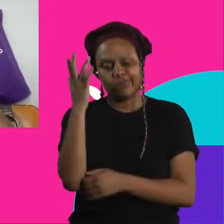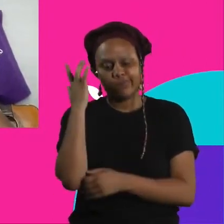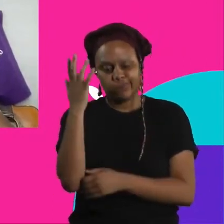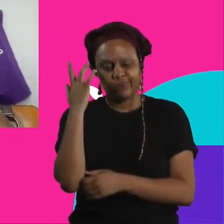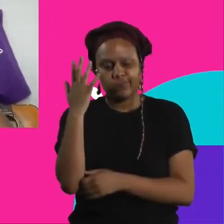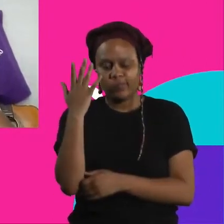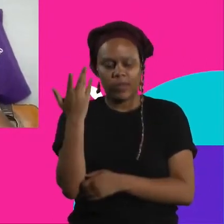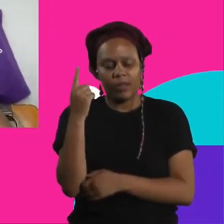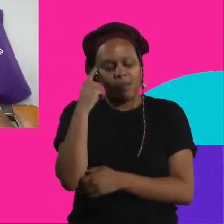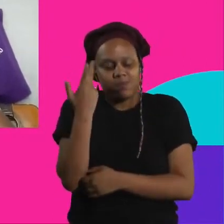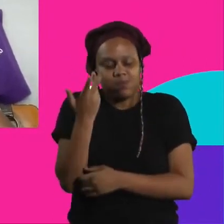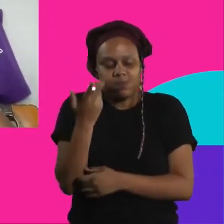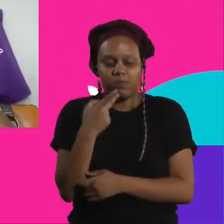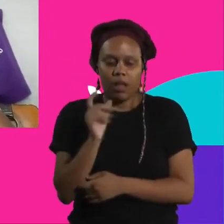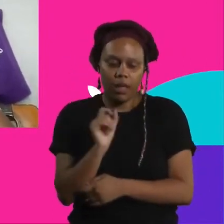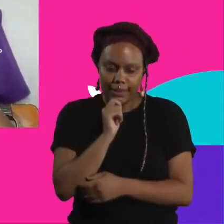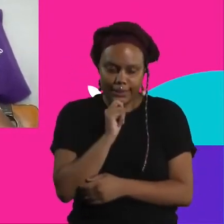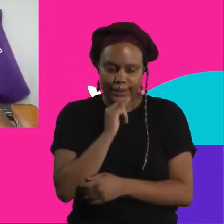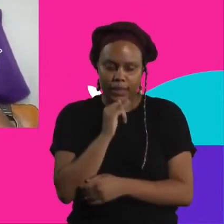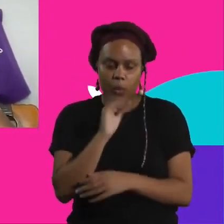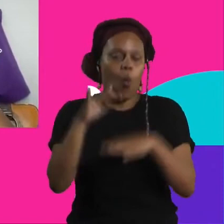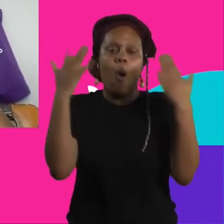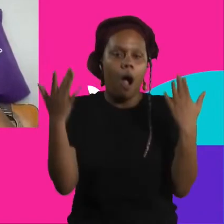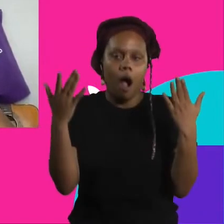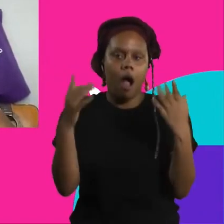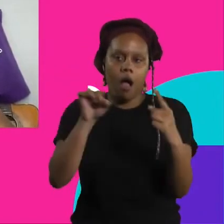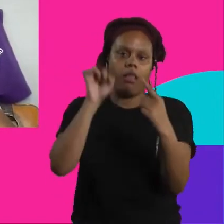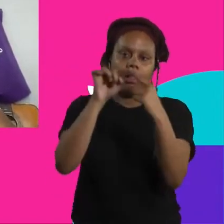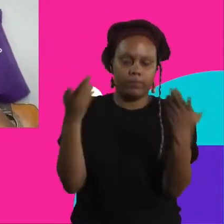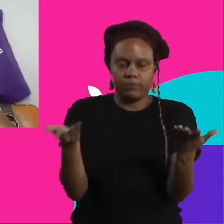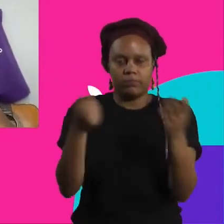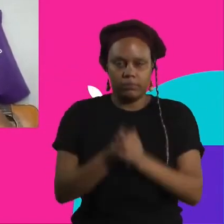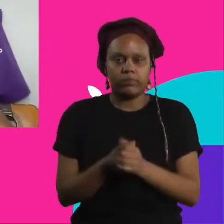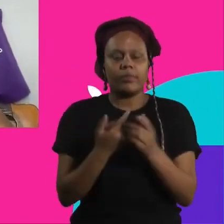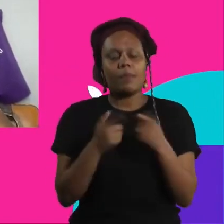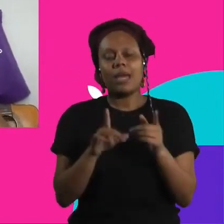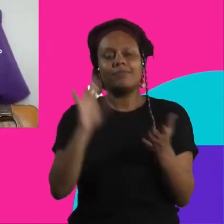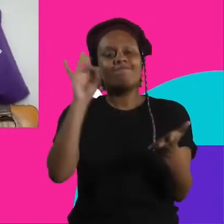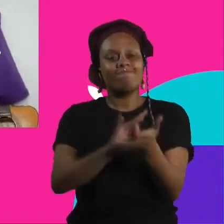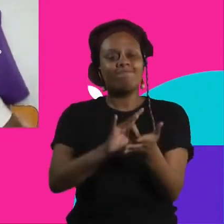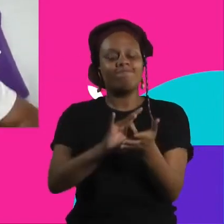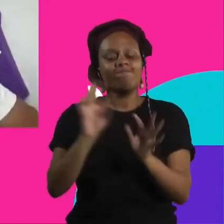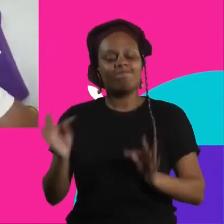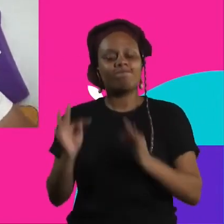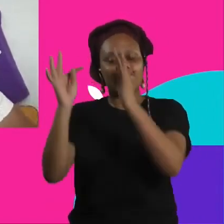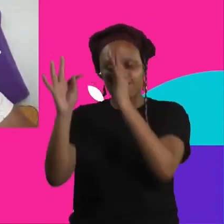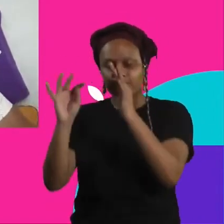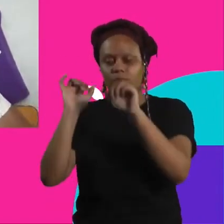vou entrar no mérito de qual é a intenção em si, mas se a tecnologia vai, de fato, né, mudar o jogo,